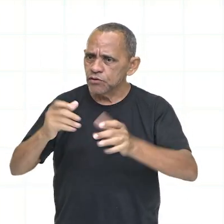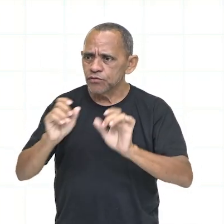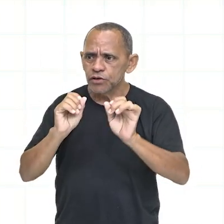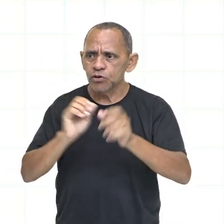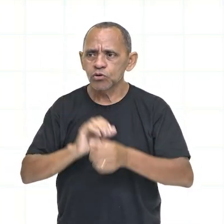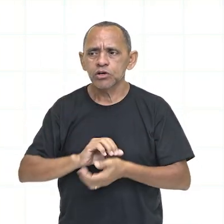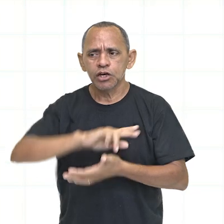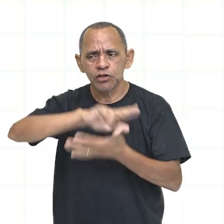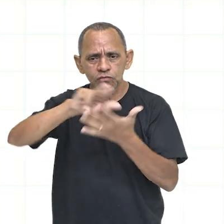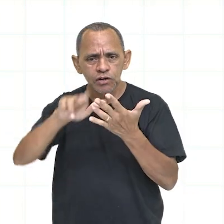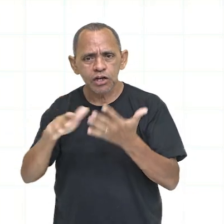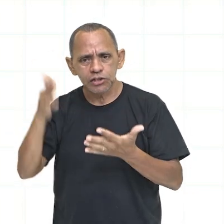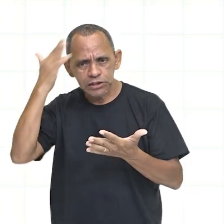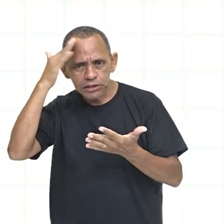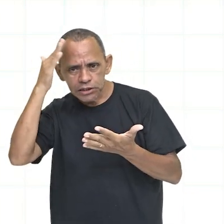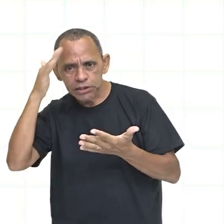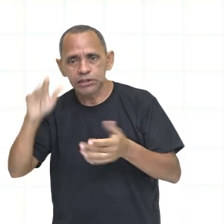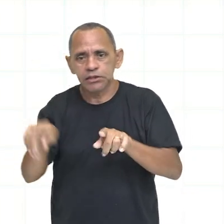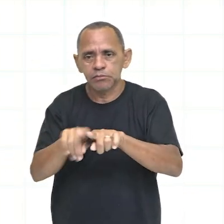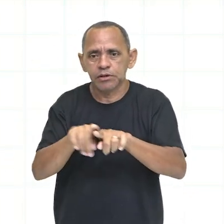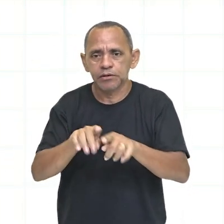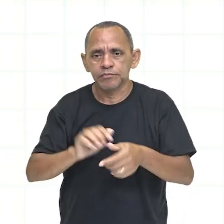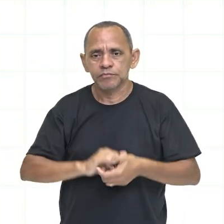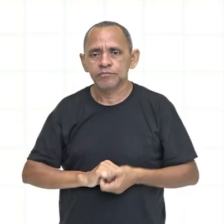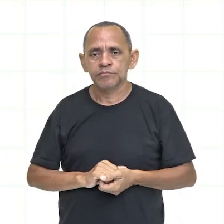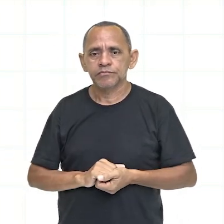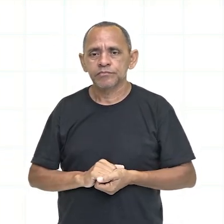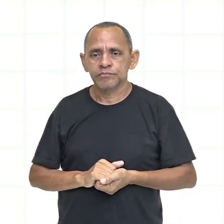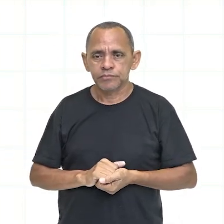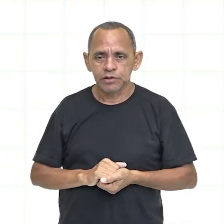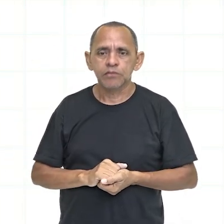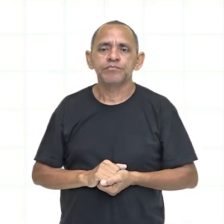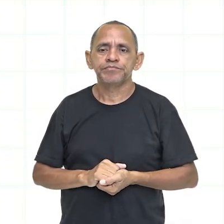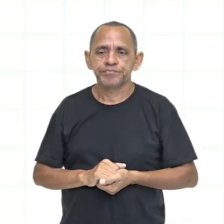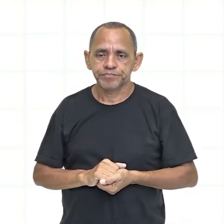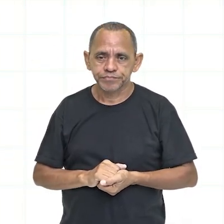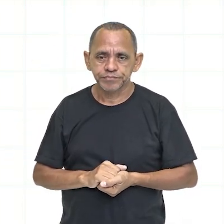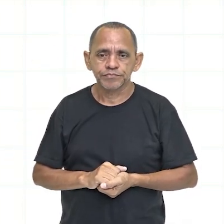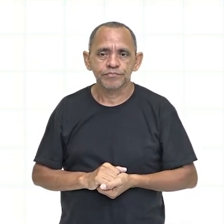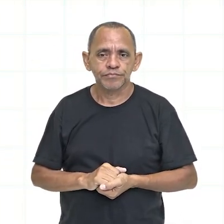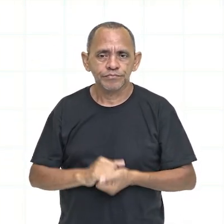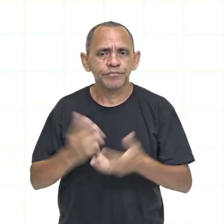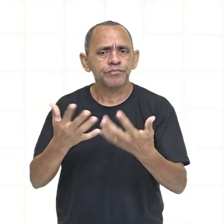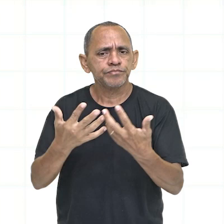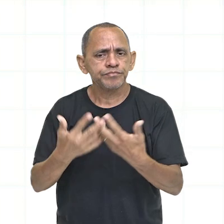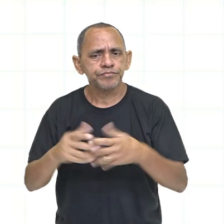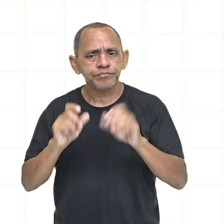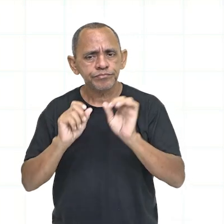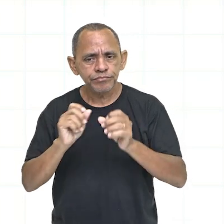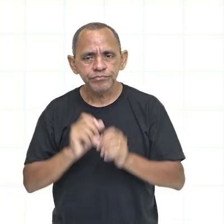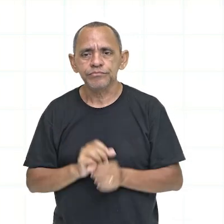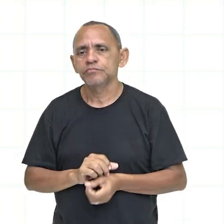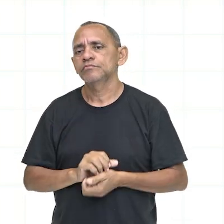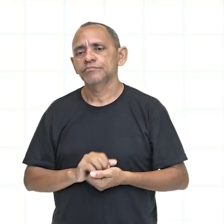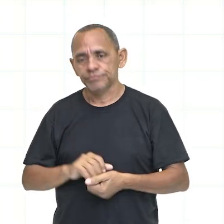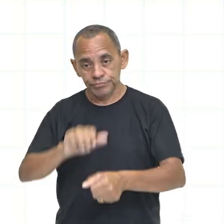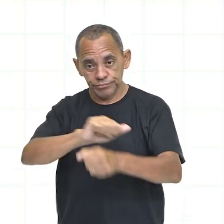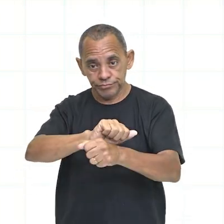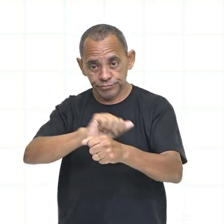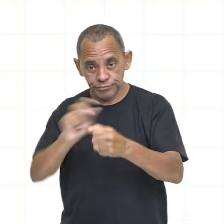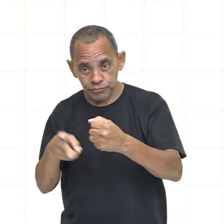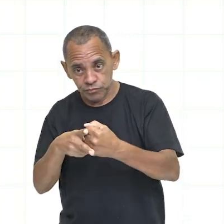eles modificam. Então, a função do advérbio, né, funcionando ali, né, como uma linking word, é essa. Ele